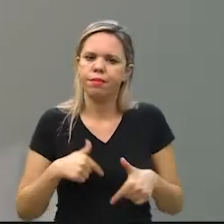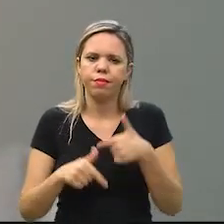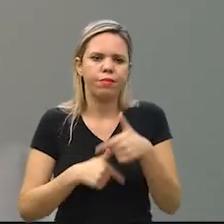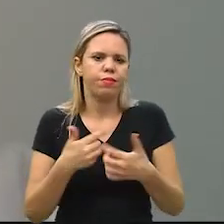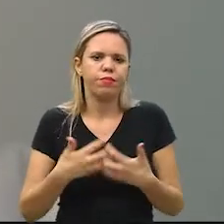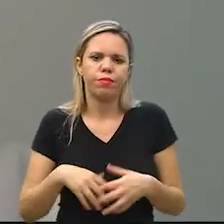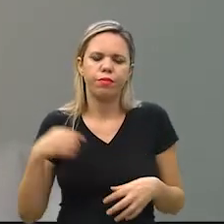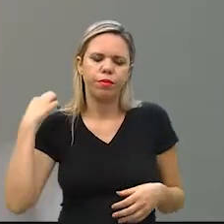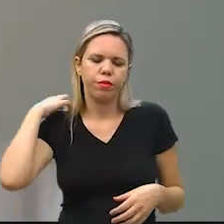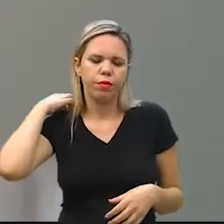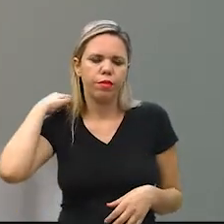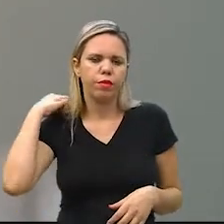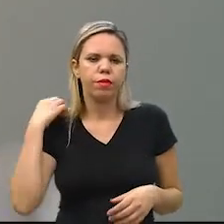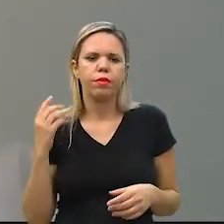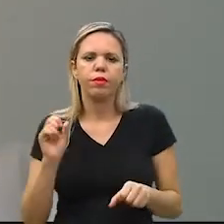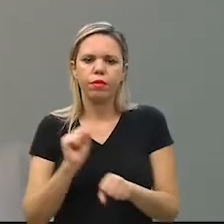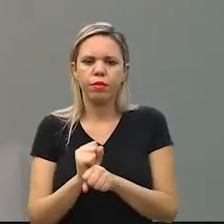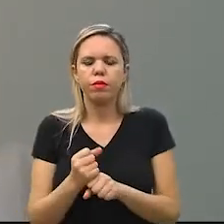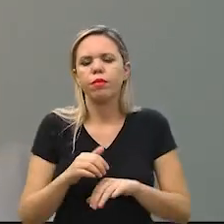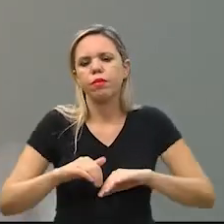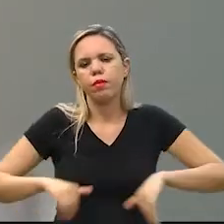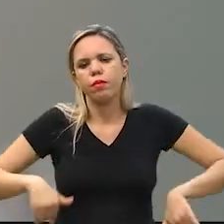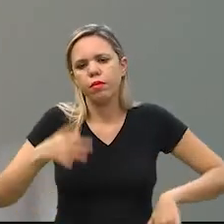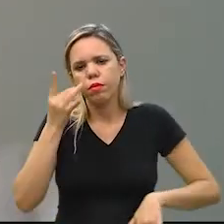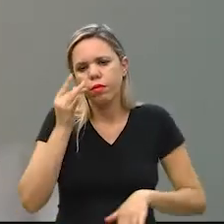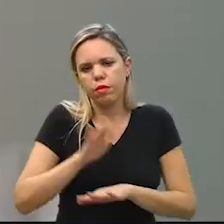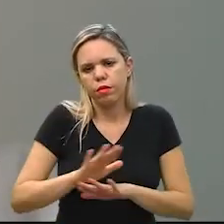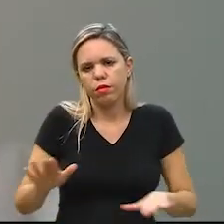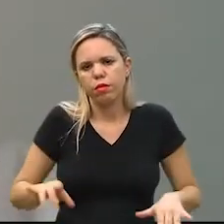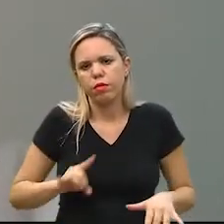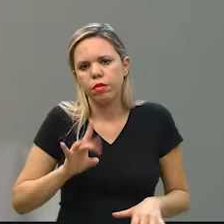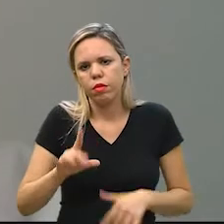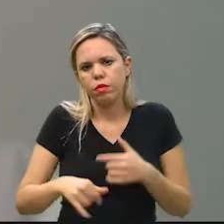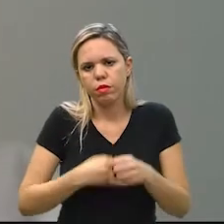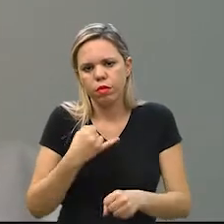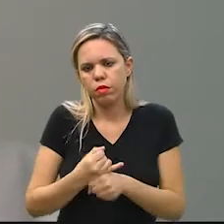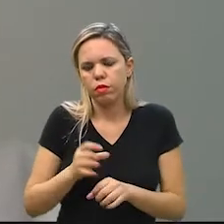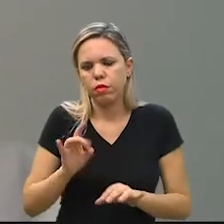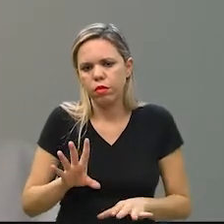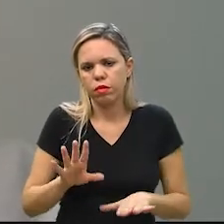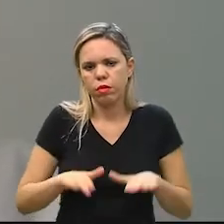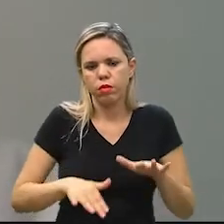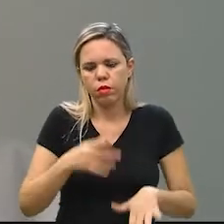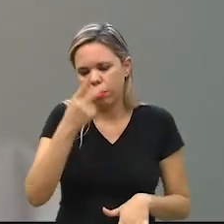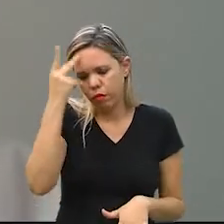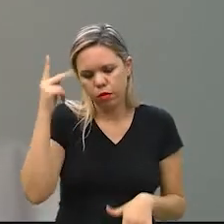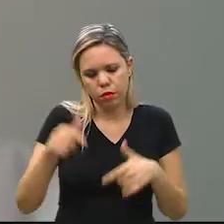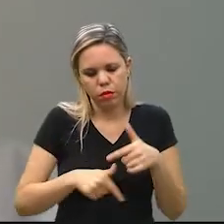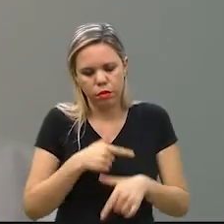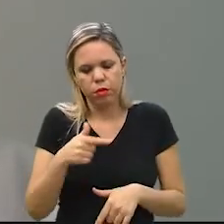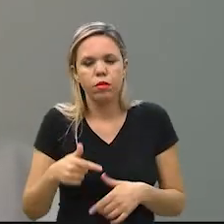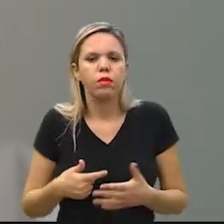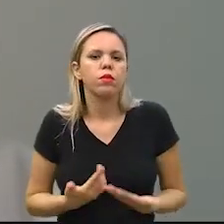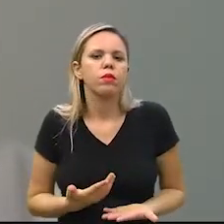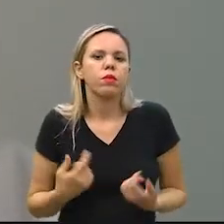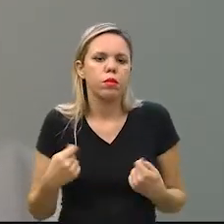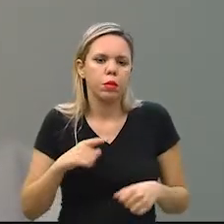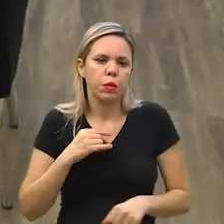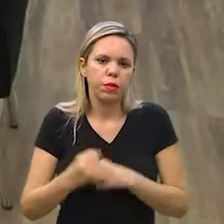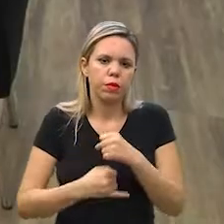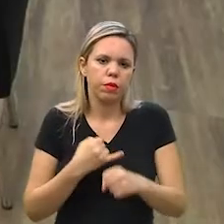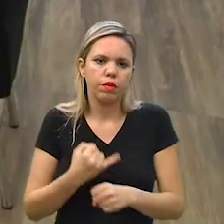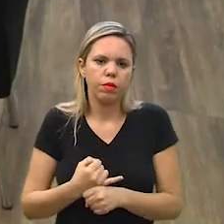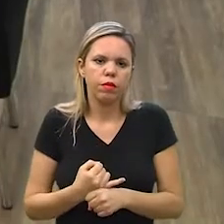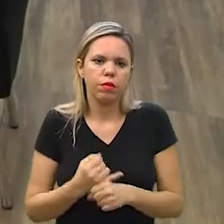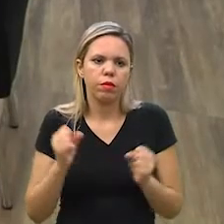serviços eles foram suspensos de forma presencial, apenas de uma forma remota, então muitas vezes aquela pessoa ela precisa ter uma internet